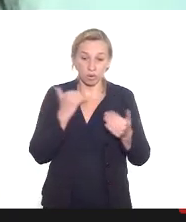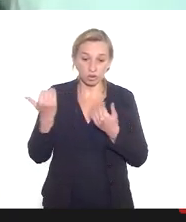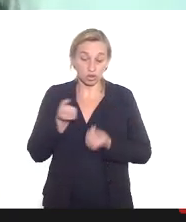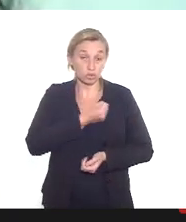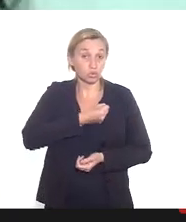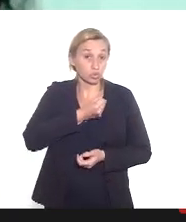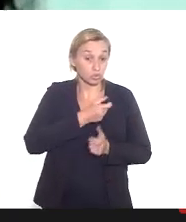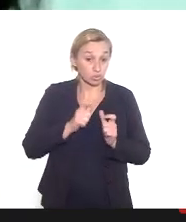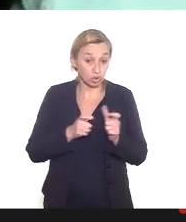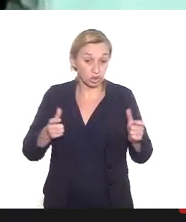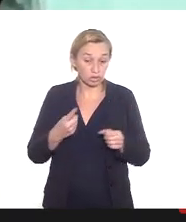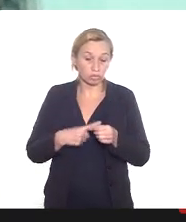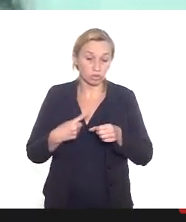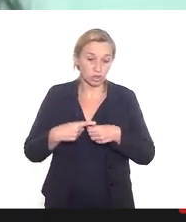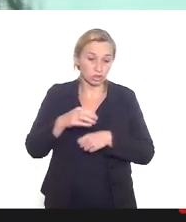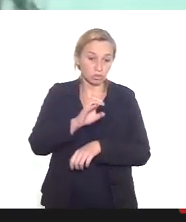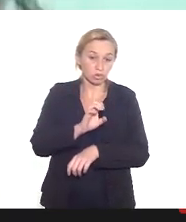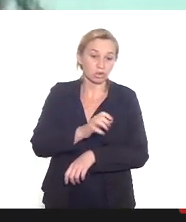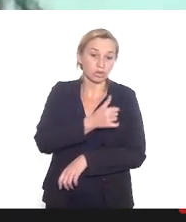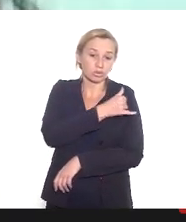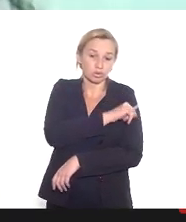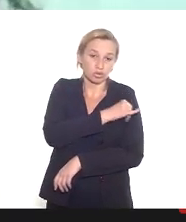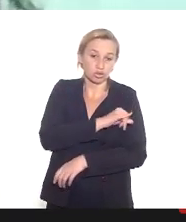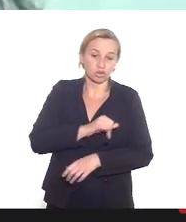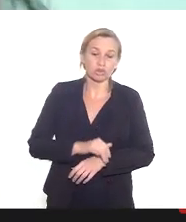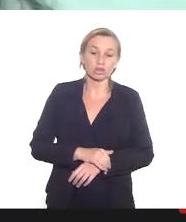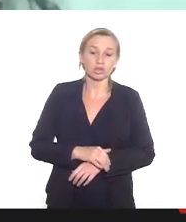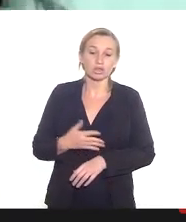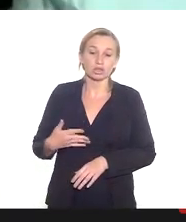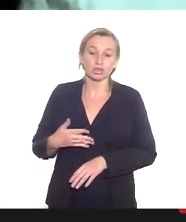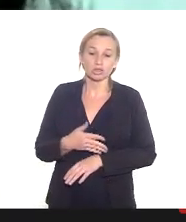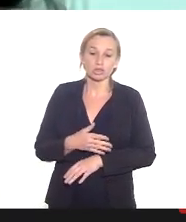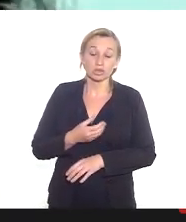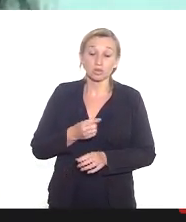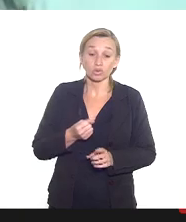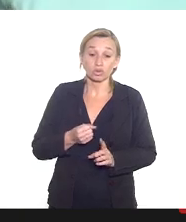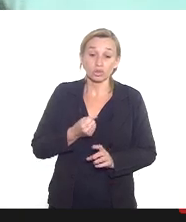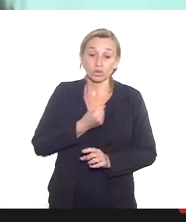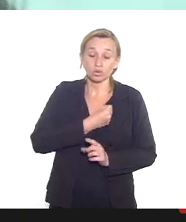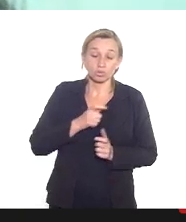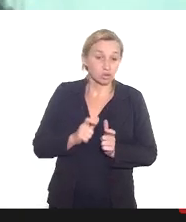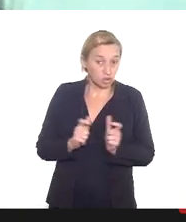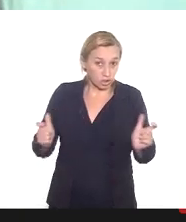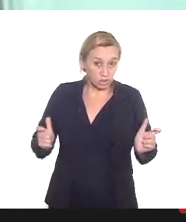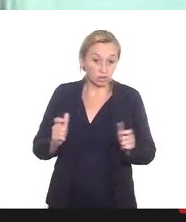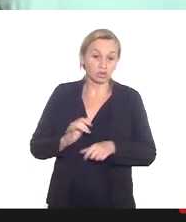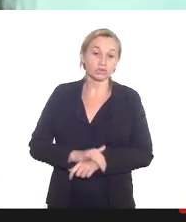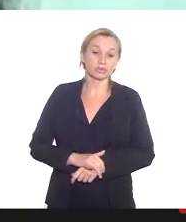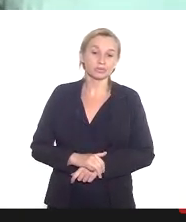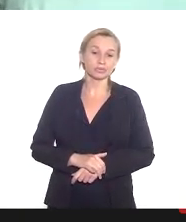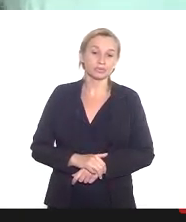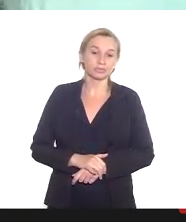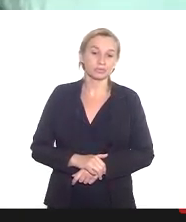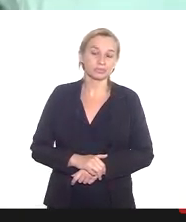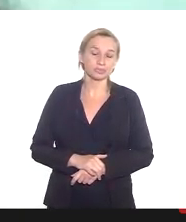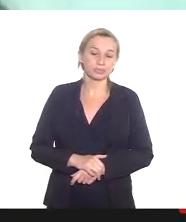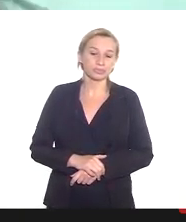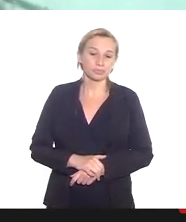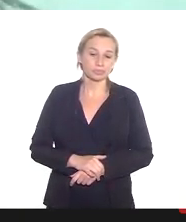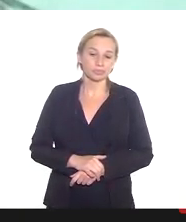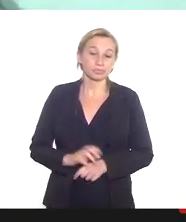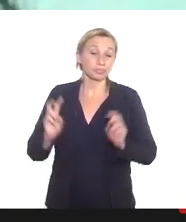no município do Rio de Janeiro atingir atingindo os níveis altíssimos é até